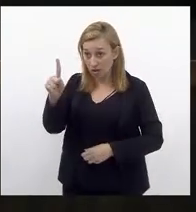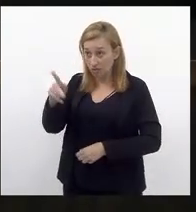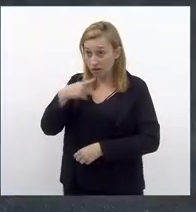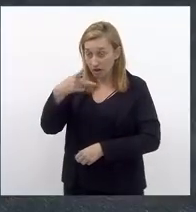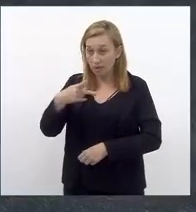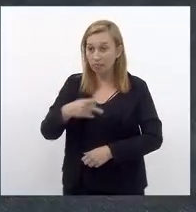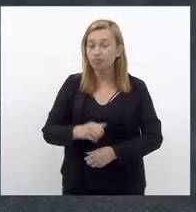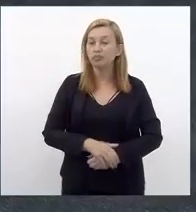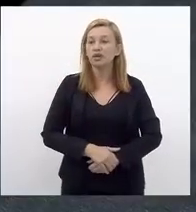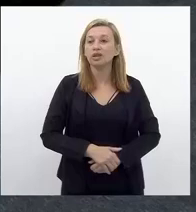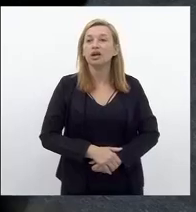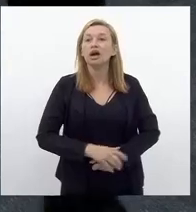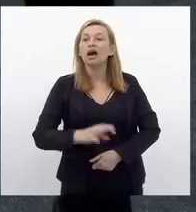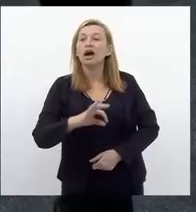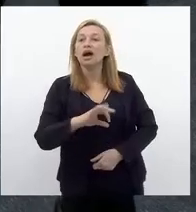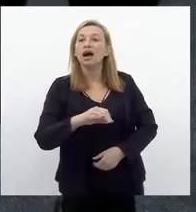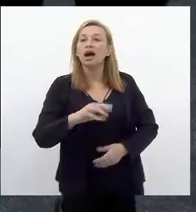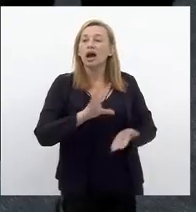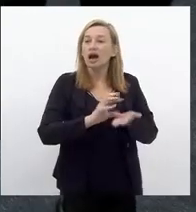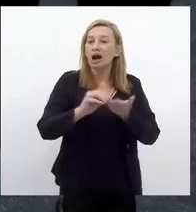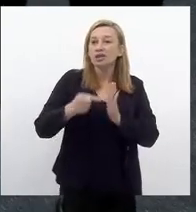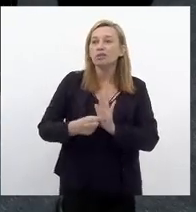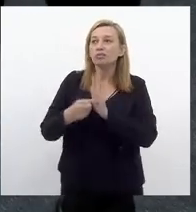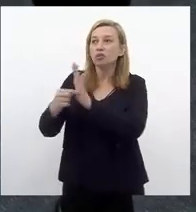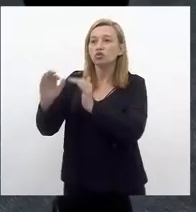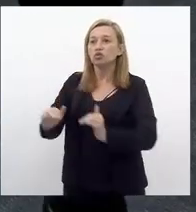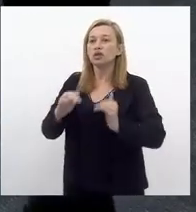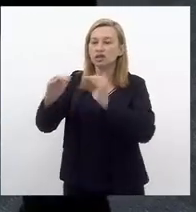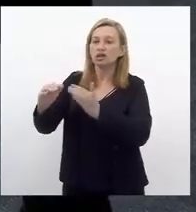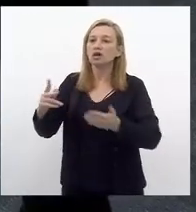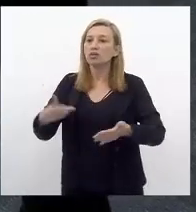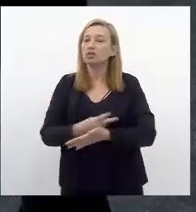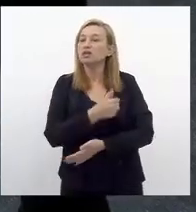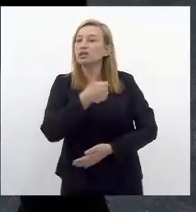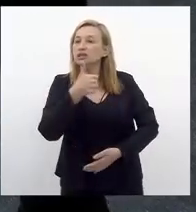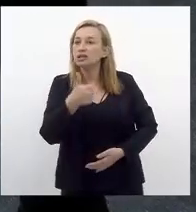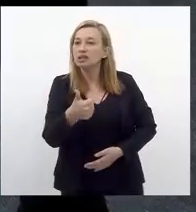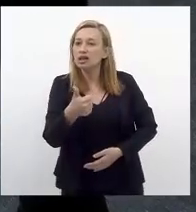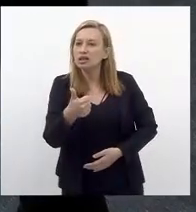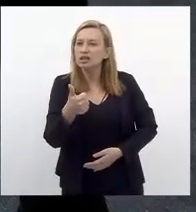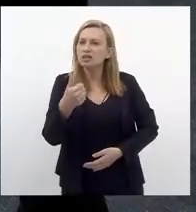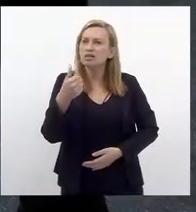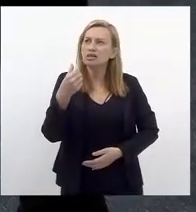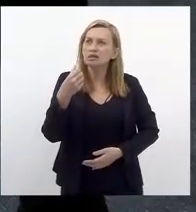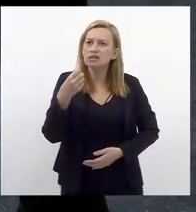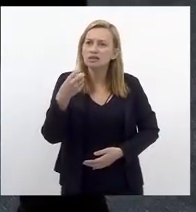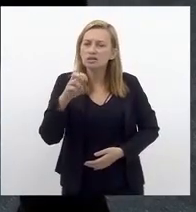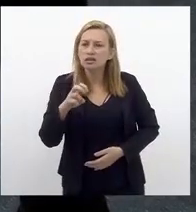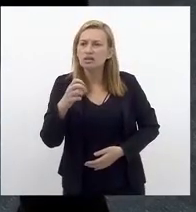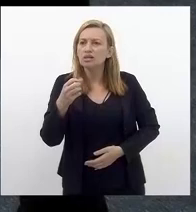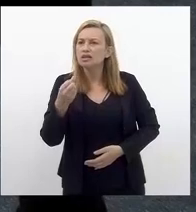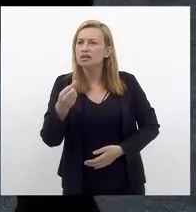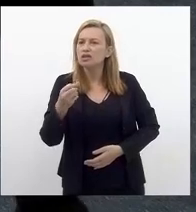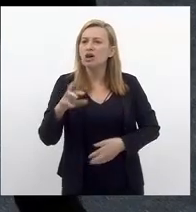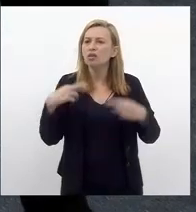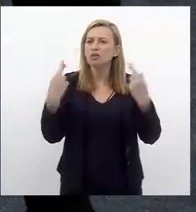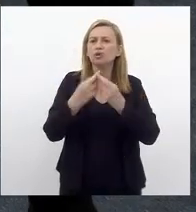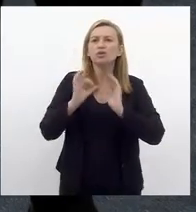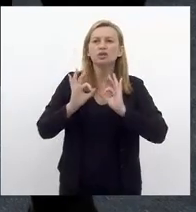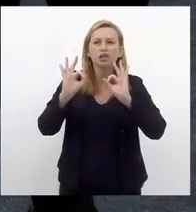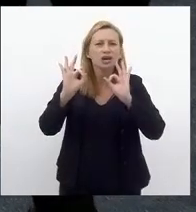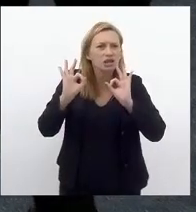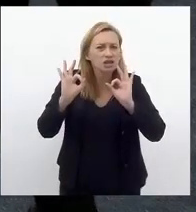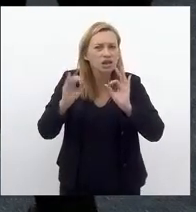ah tá reflete com exatidão o ocorrido na Terra sempre projeto uma sexta sessão extraordinária